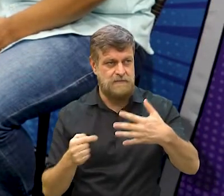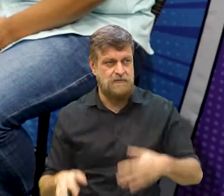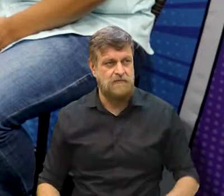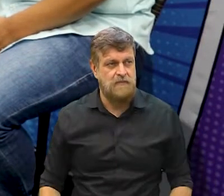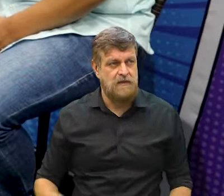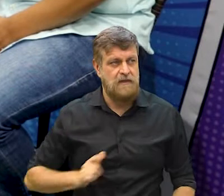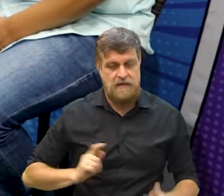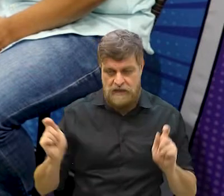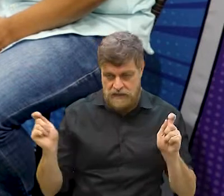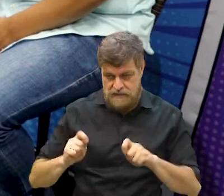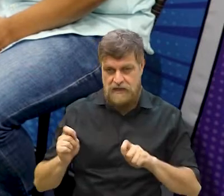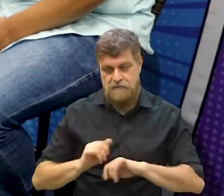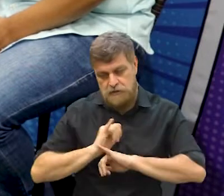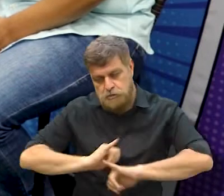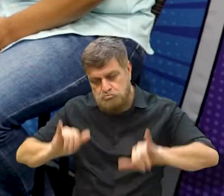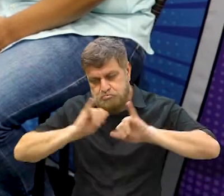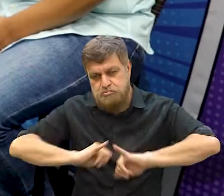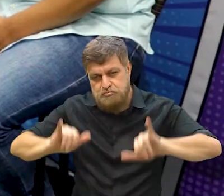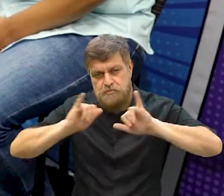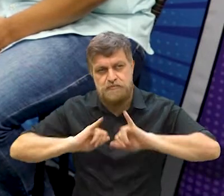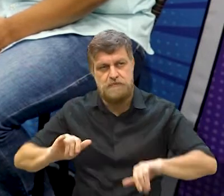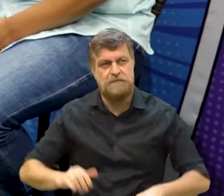que podem ser abordados.